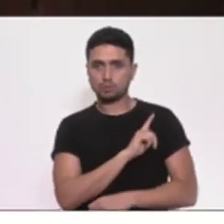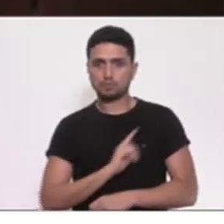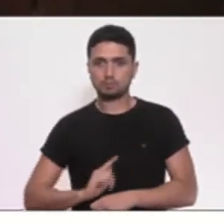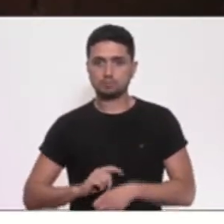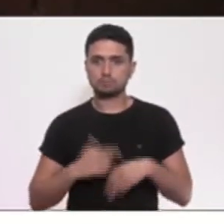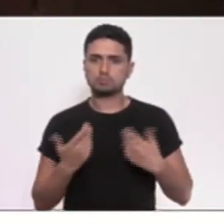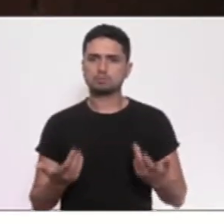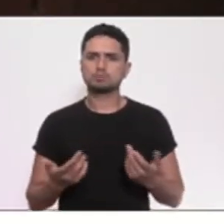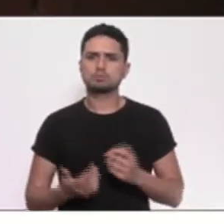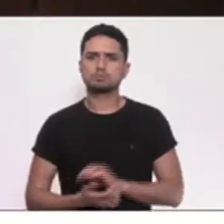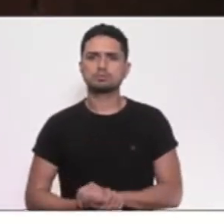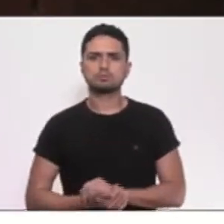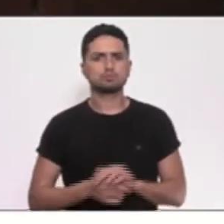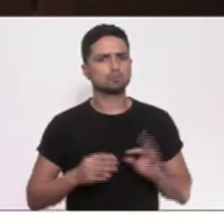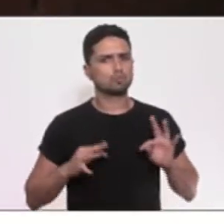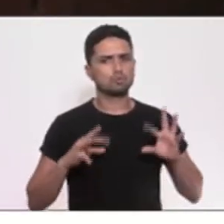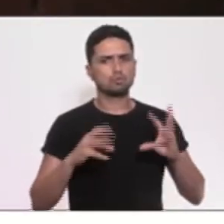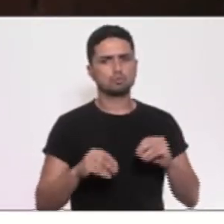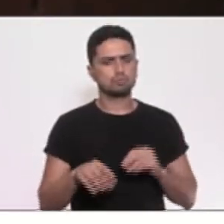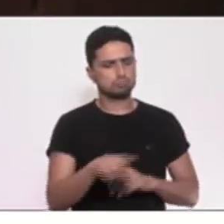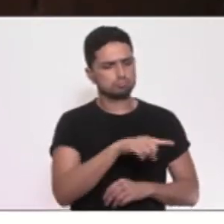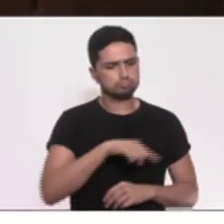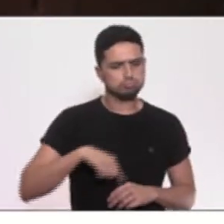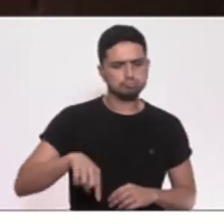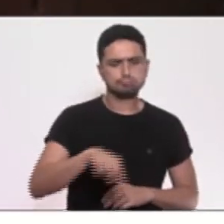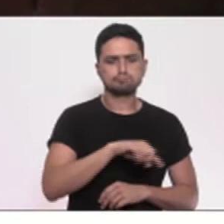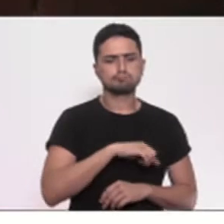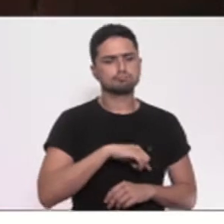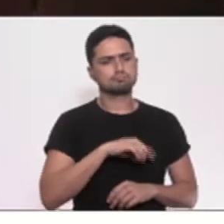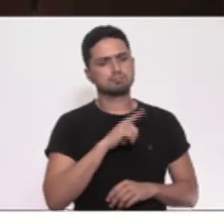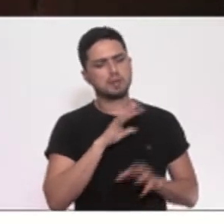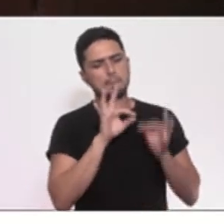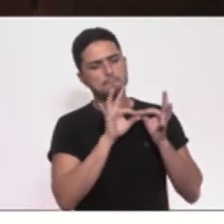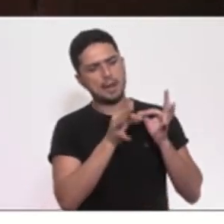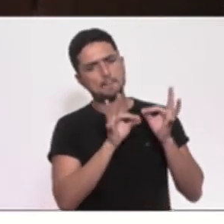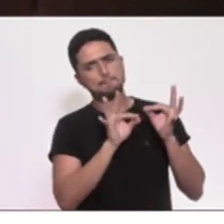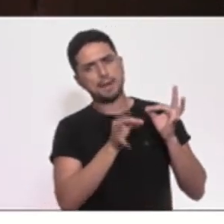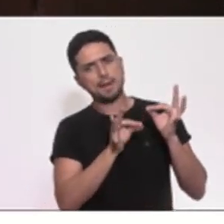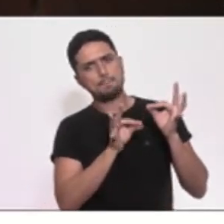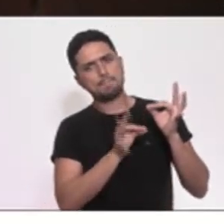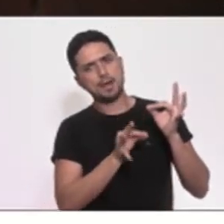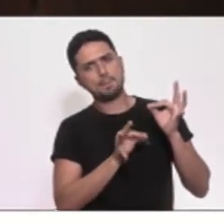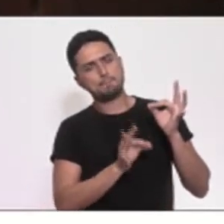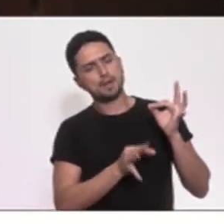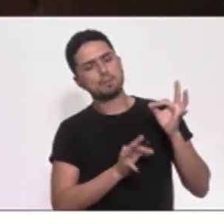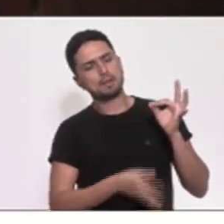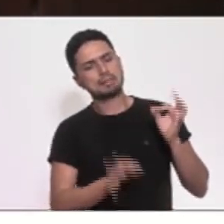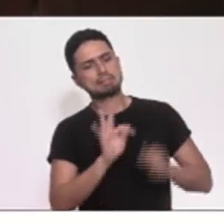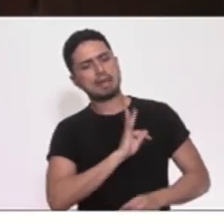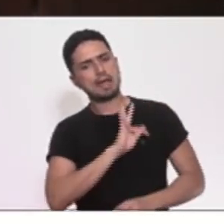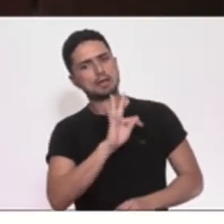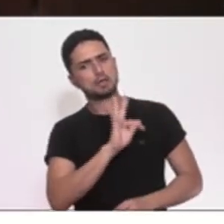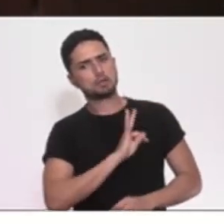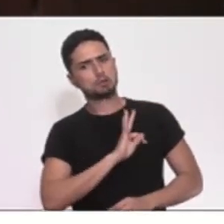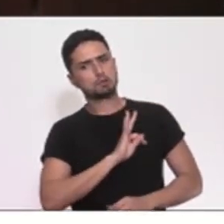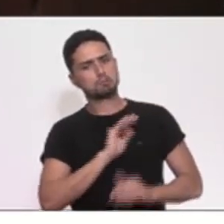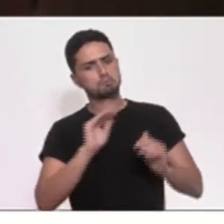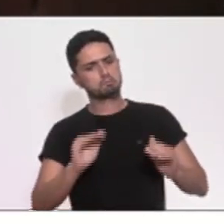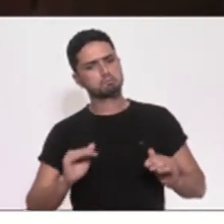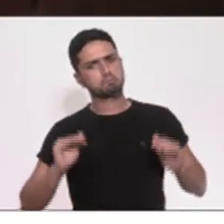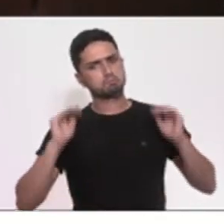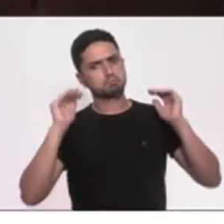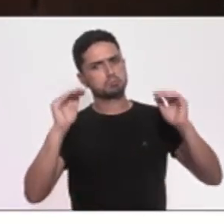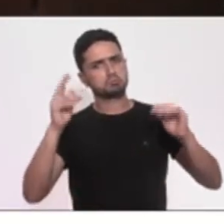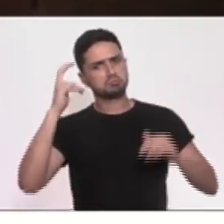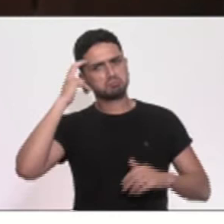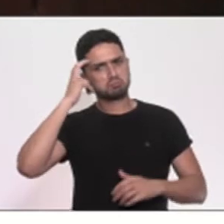cenário foi esmiuçado com profundo embasamento técnico e ali tudo que foi apontado como irregularidade